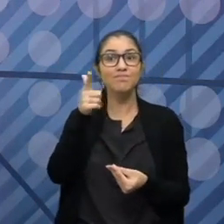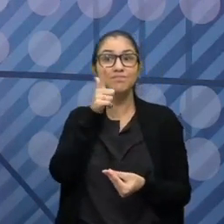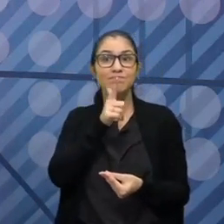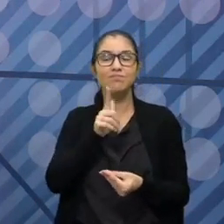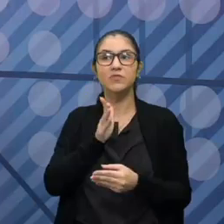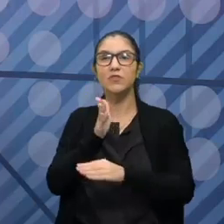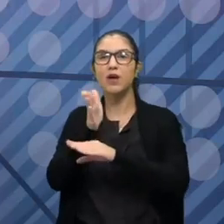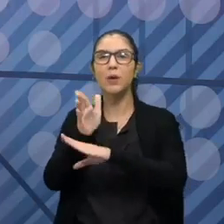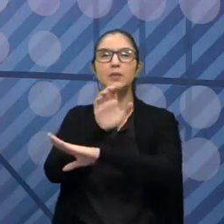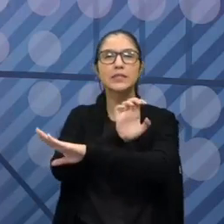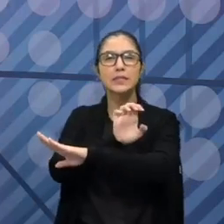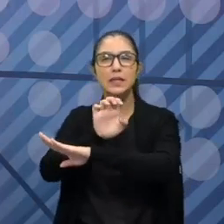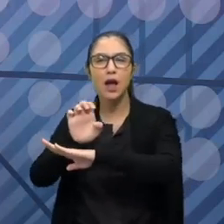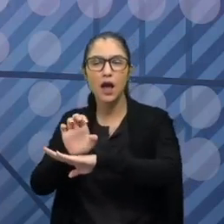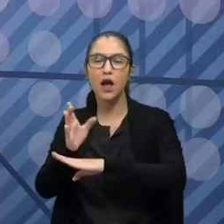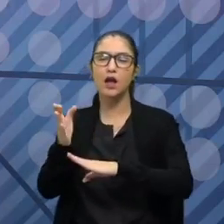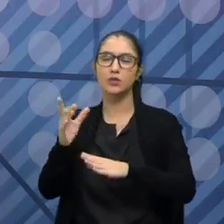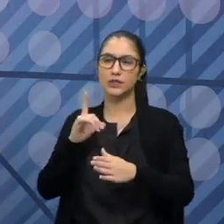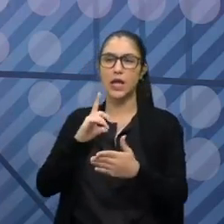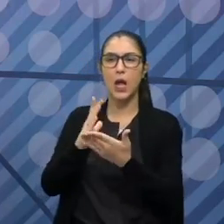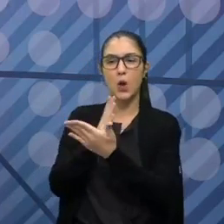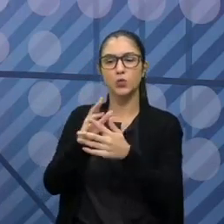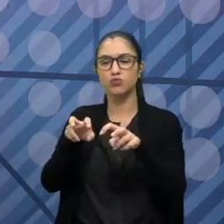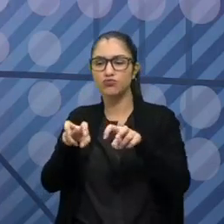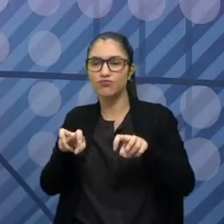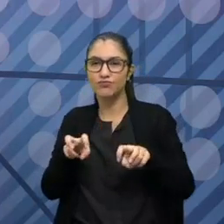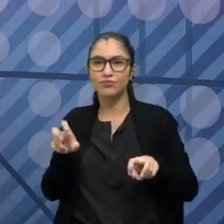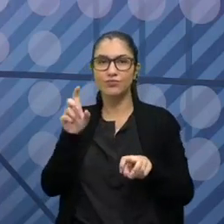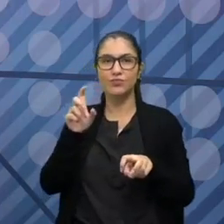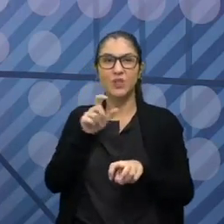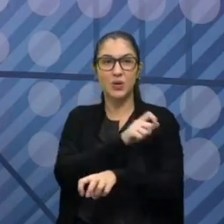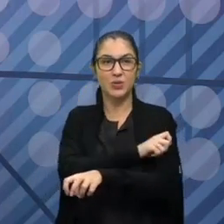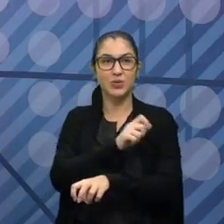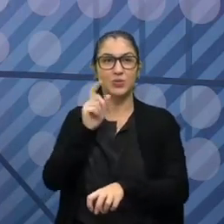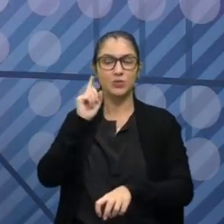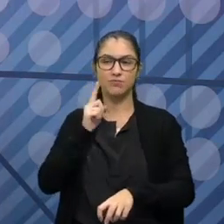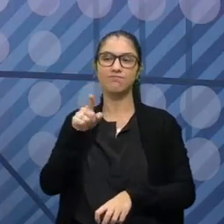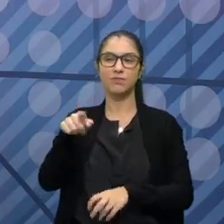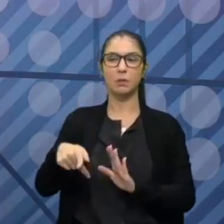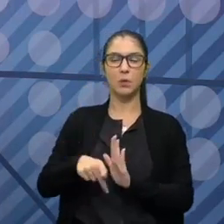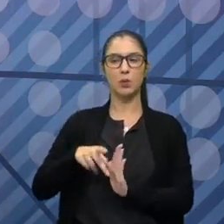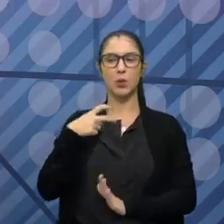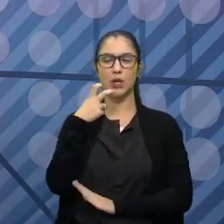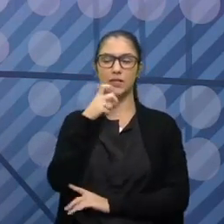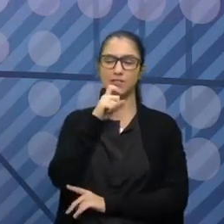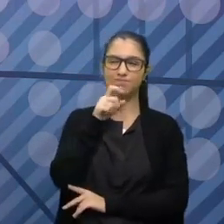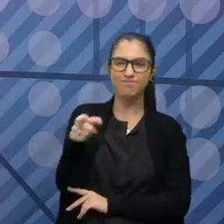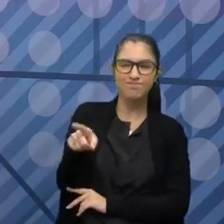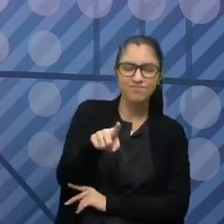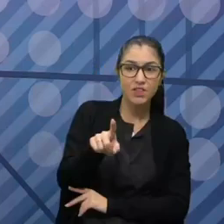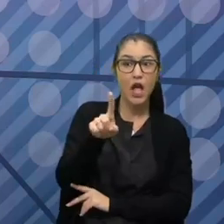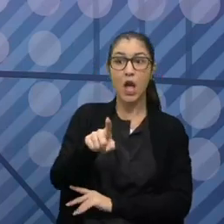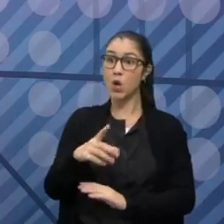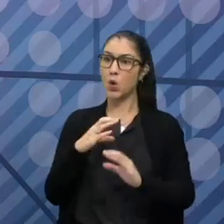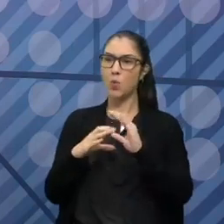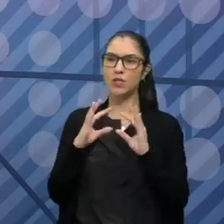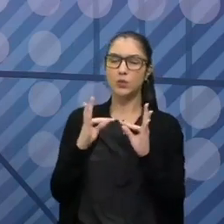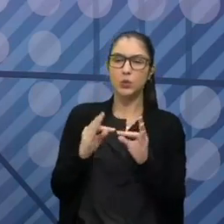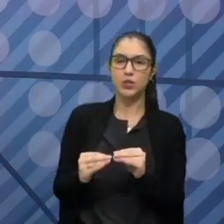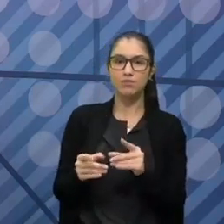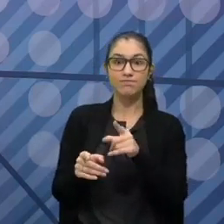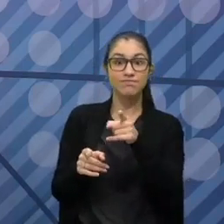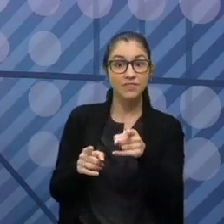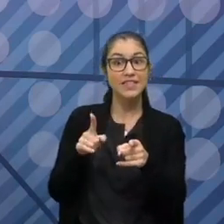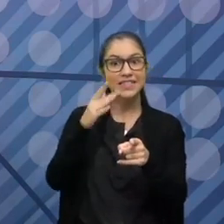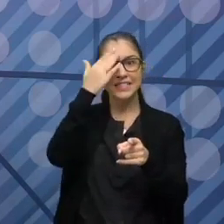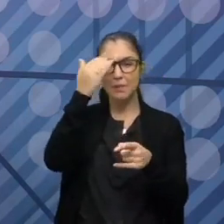os estágios, você vai trabalhar com aluno surdo, ou você vai, essa é uma postura oralista, isso aqui está mais para comunicação total,